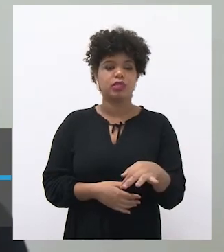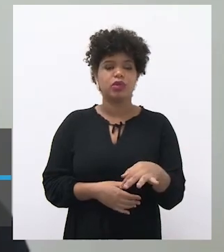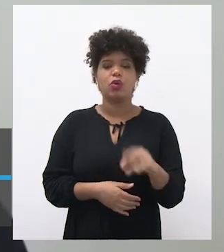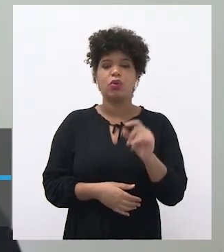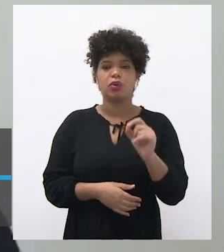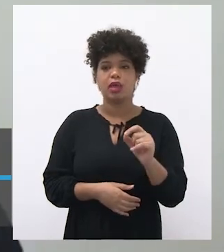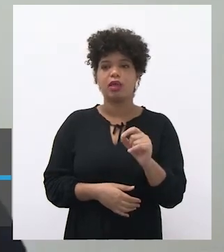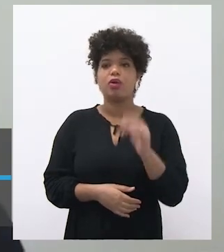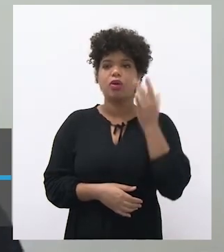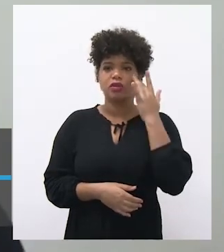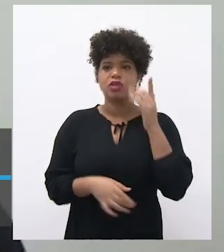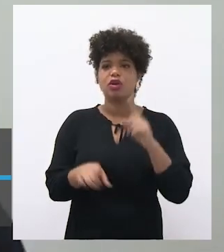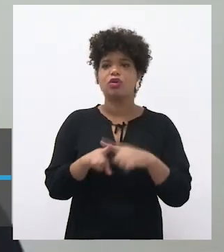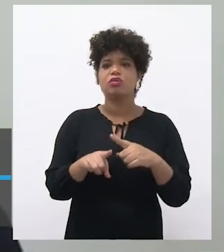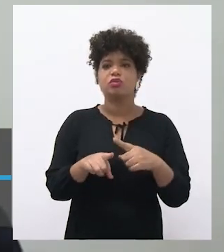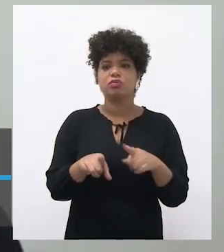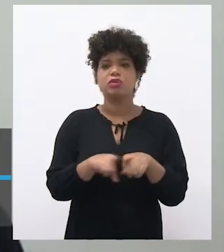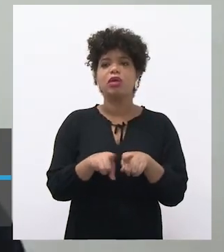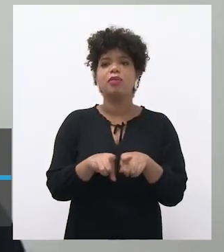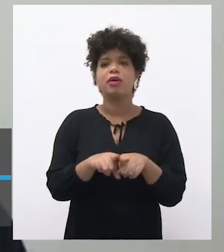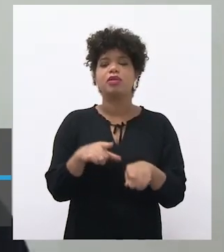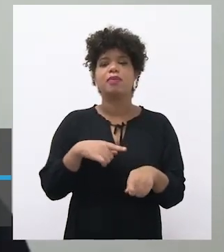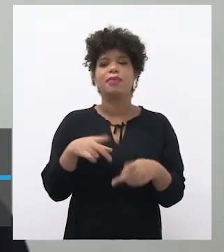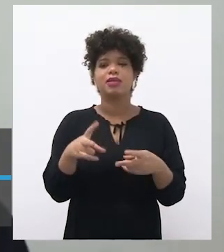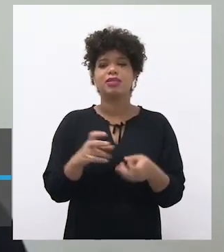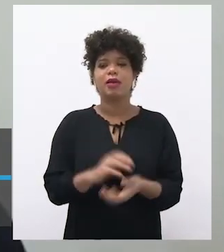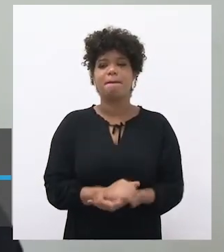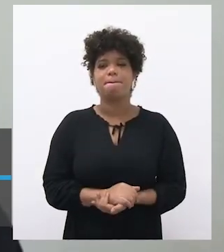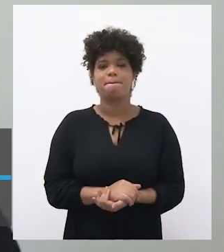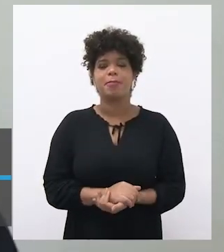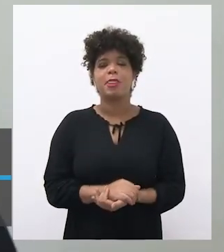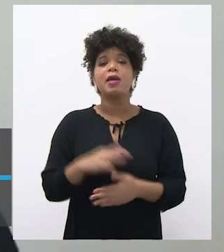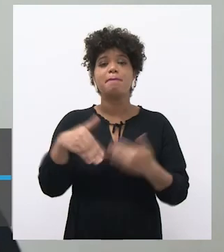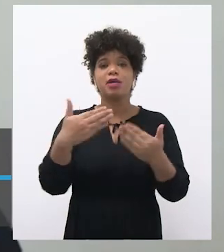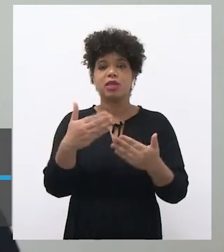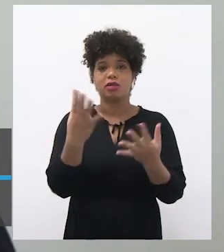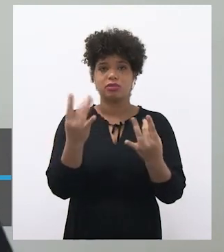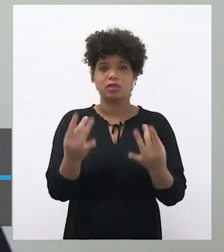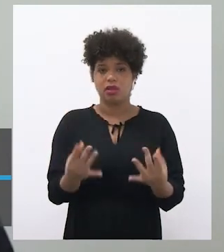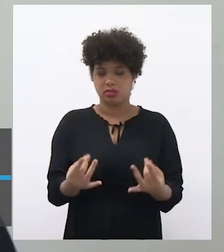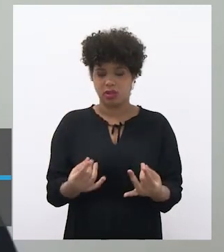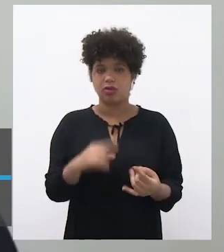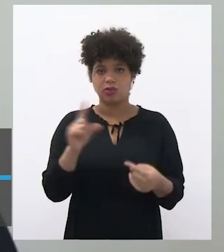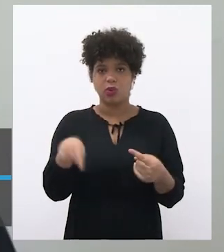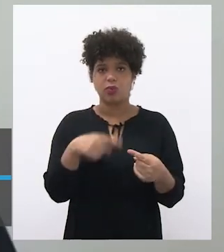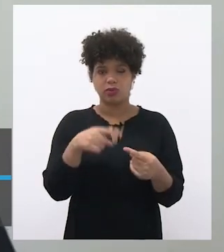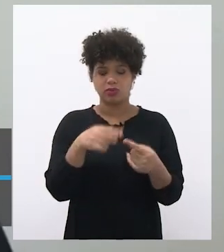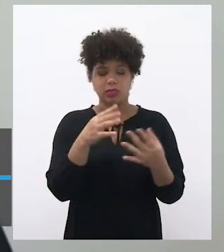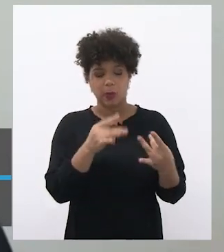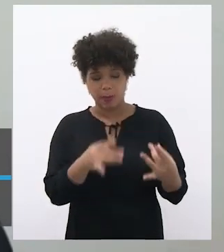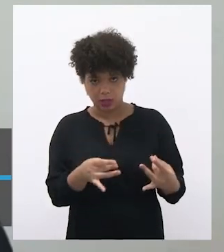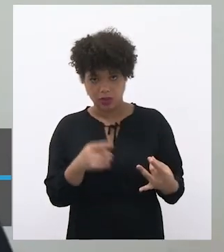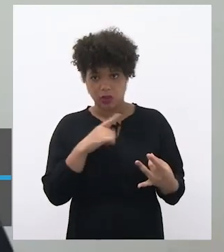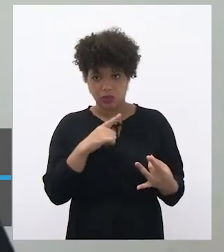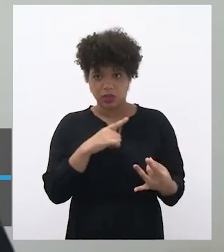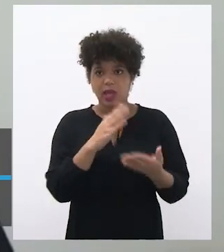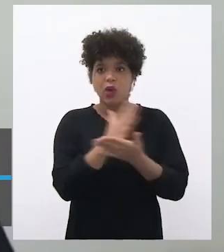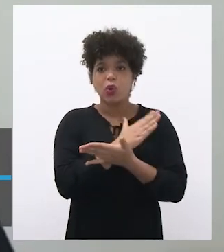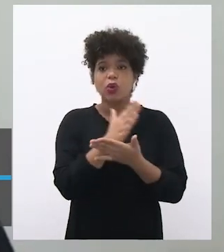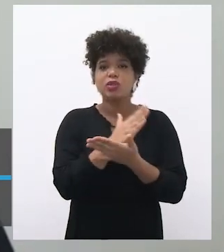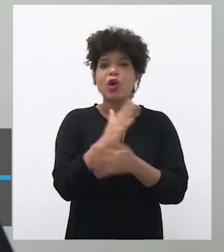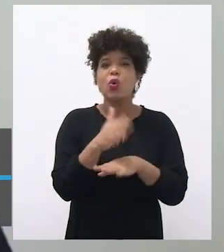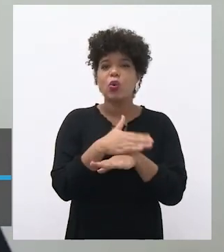questão de uma educação baseada em direitos humanos e que leve esses aspectos e que debata,